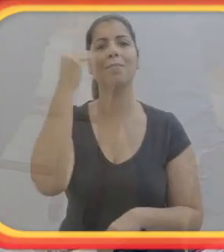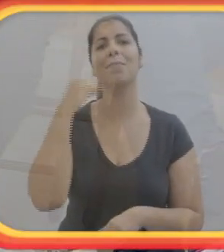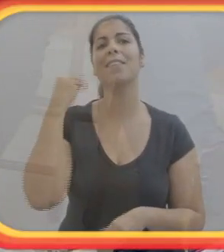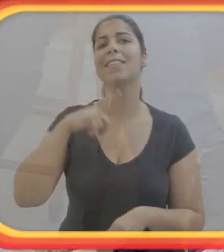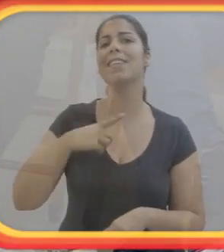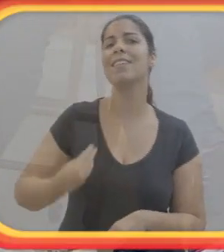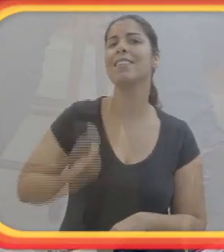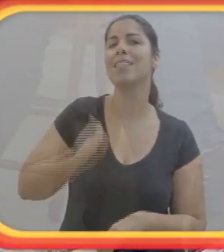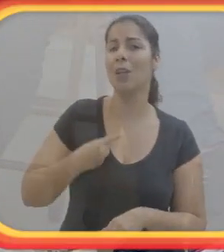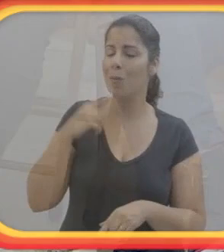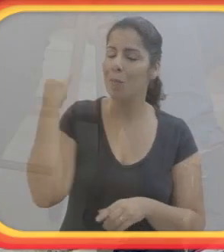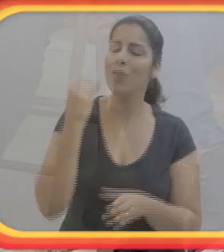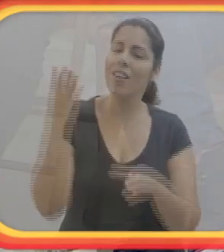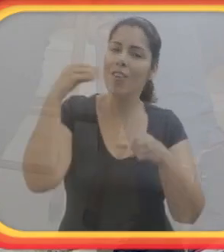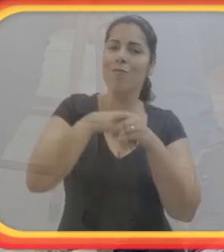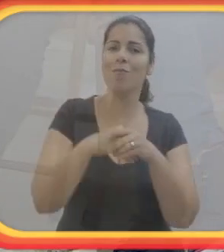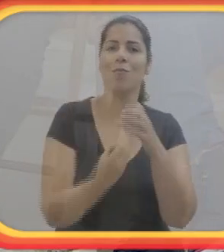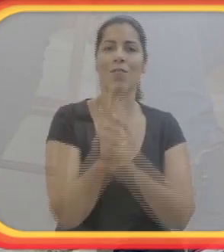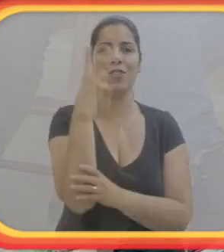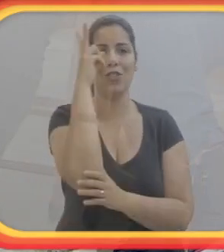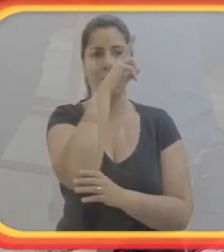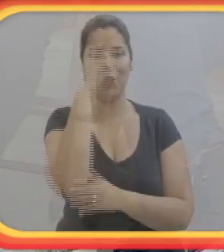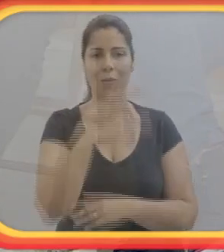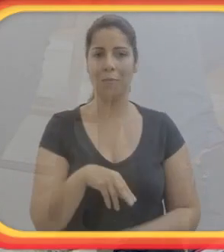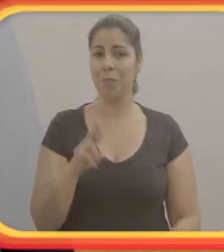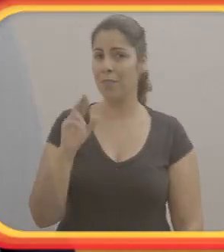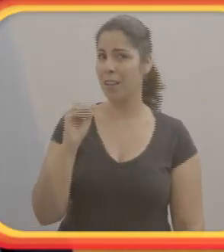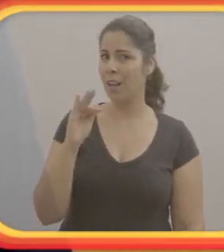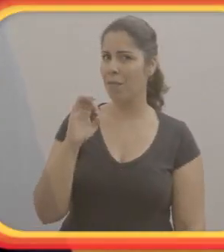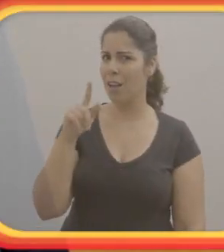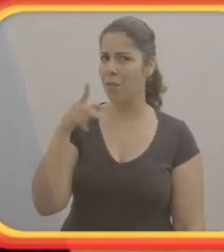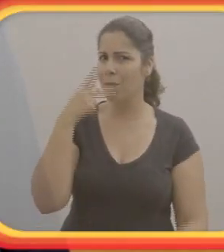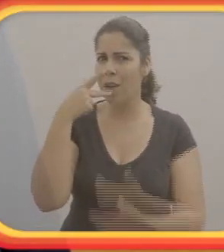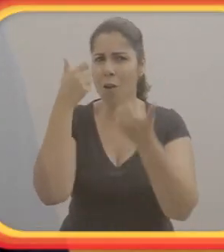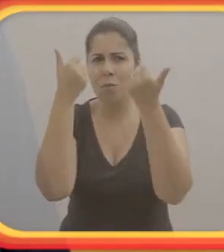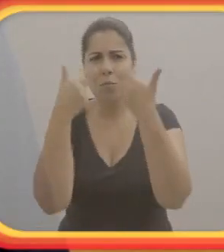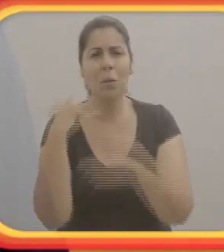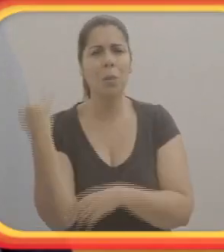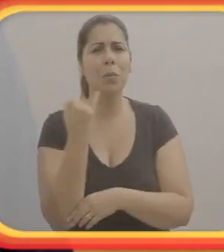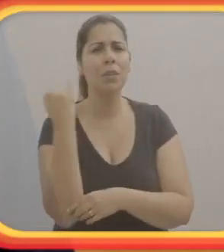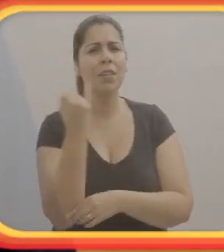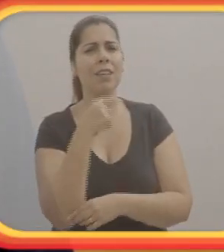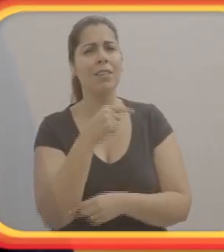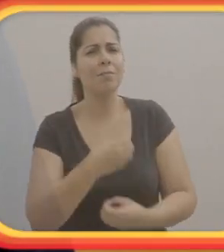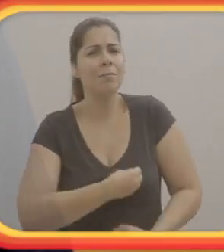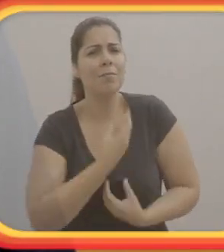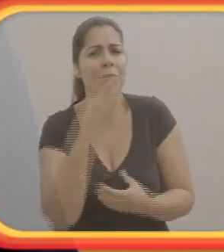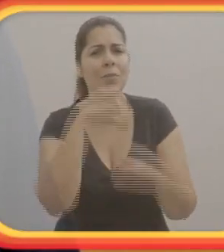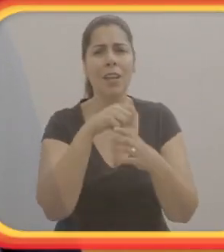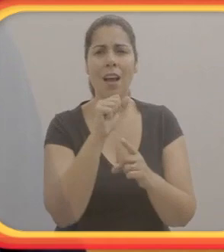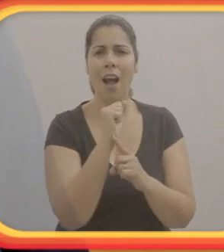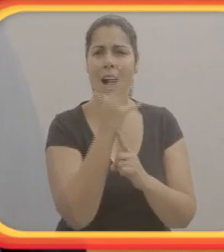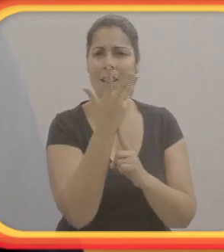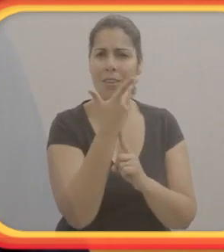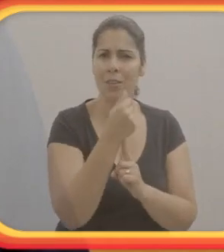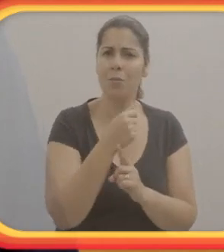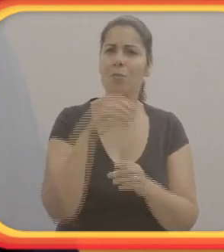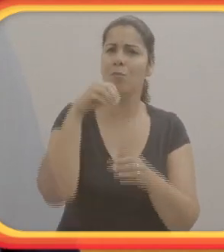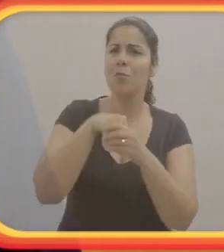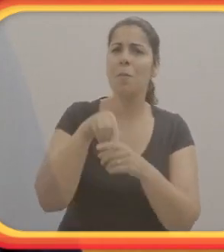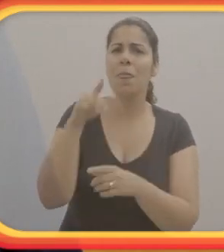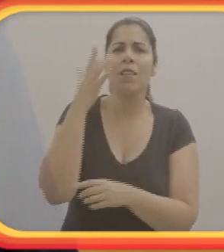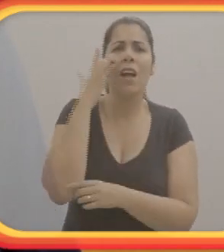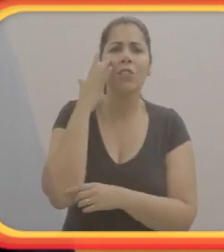muito importante aqui, que é a expressão através da arte. De que maneira vocês acham que estão contribuindo para difundir,